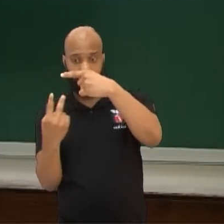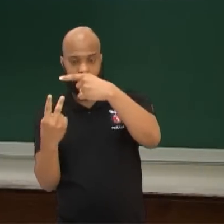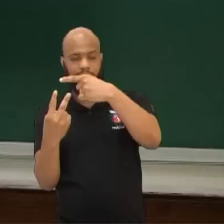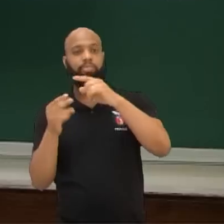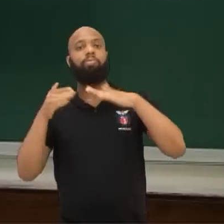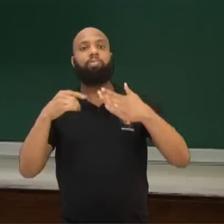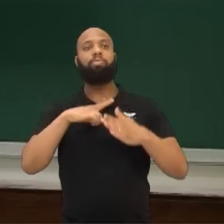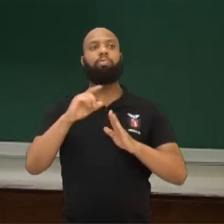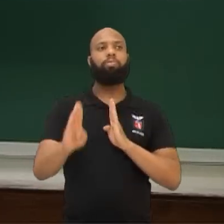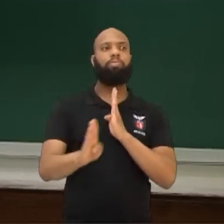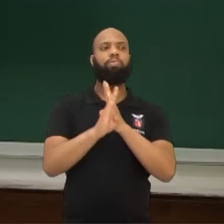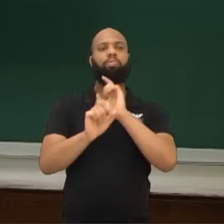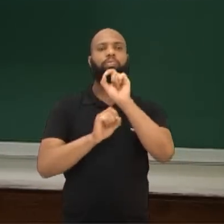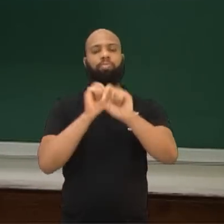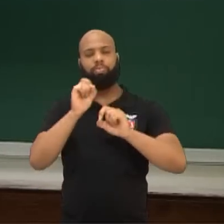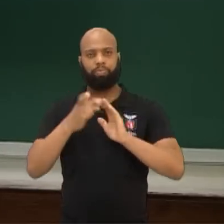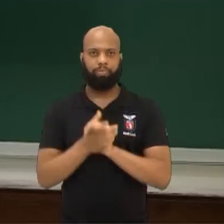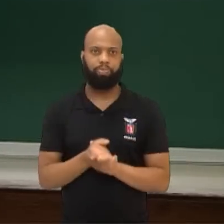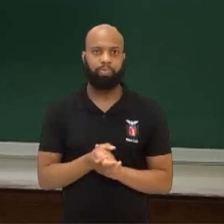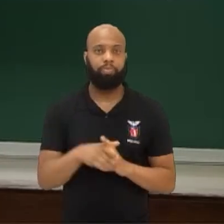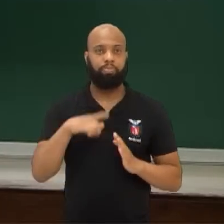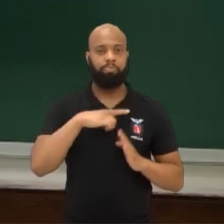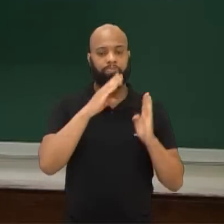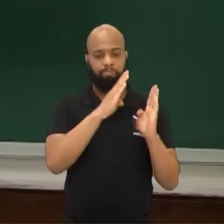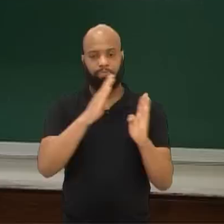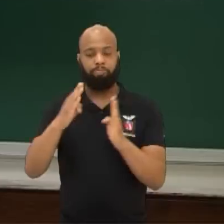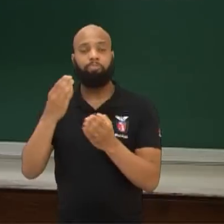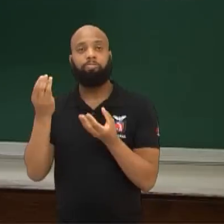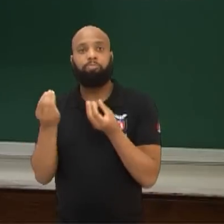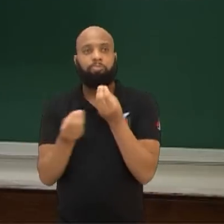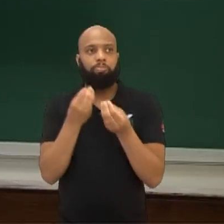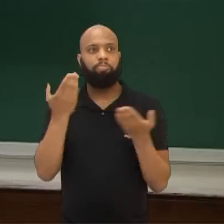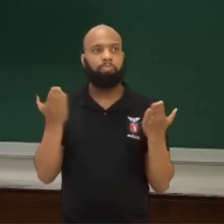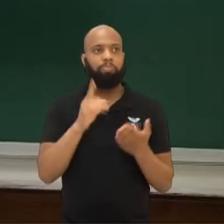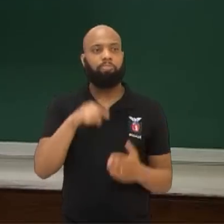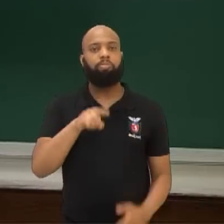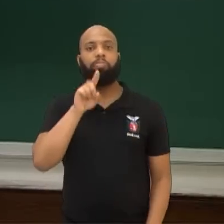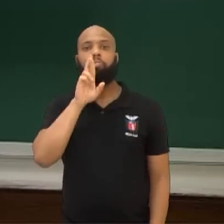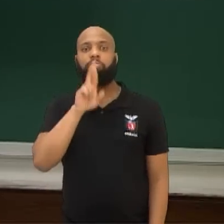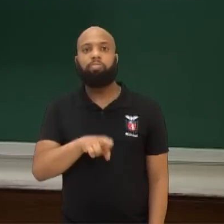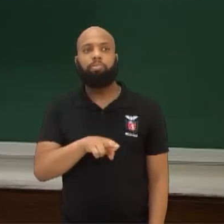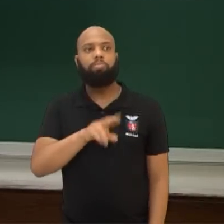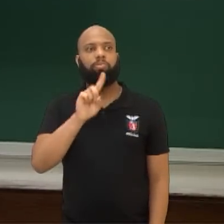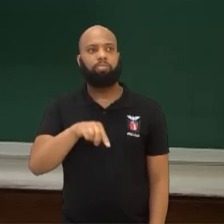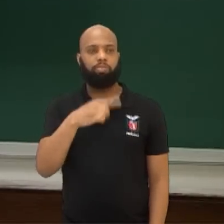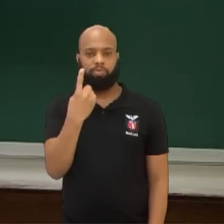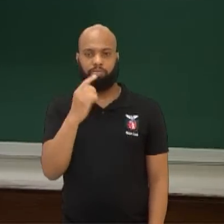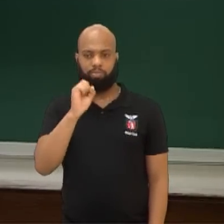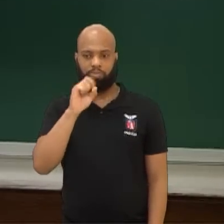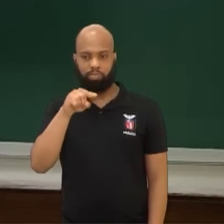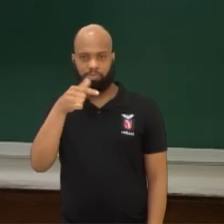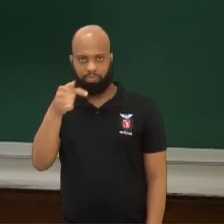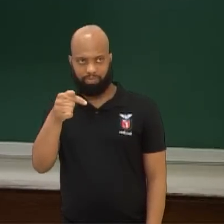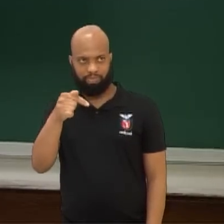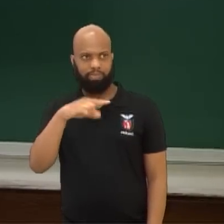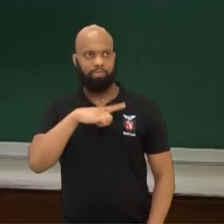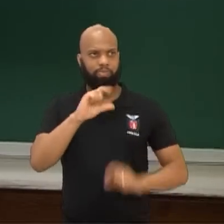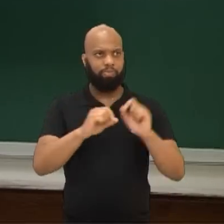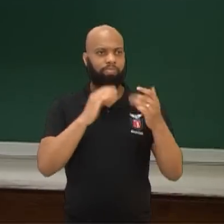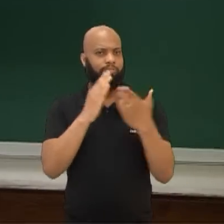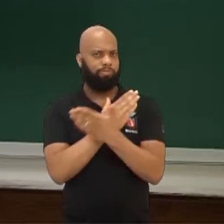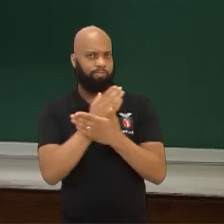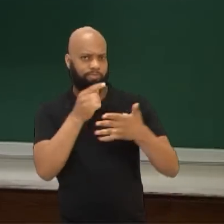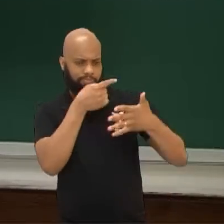Então, logo, o meu segmento que ele estava me perguntando, ele vale 18,7 centímetros. Lembra que nós tínhamos